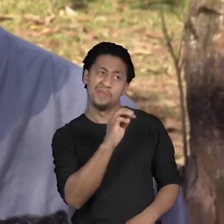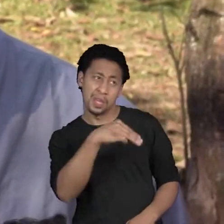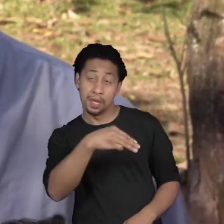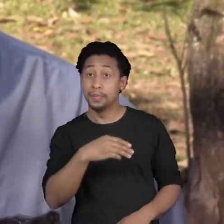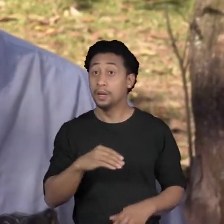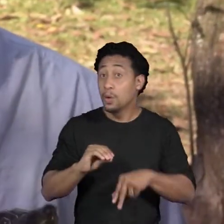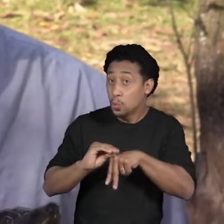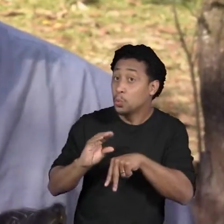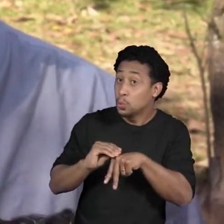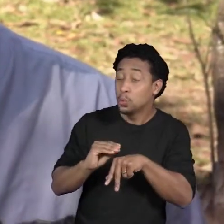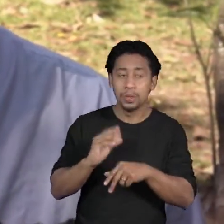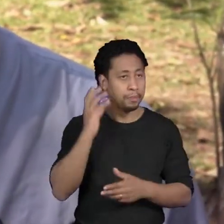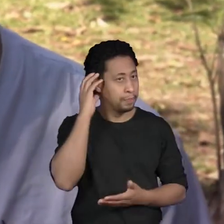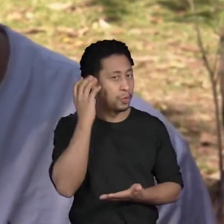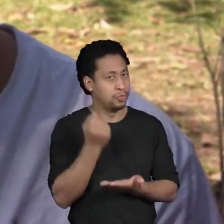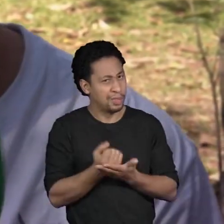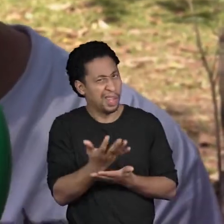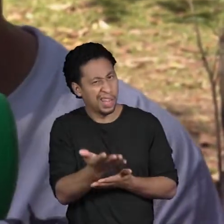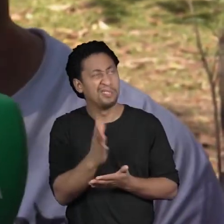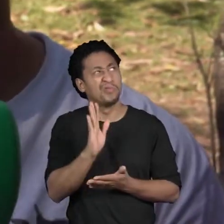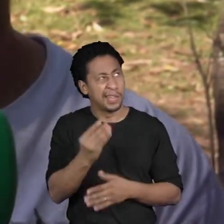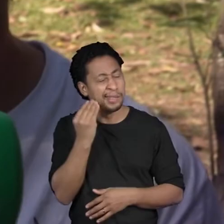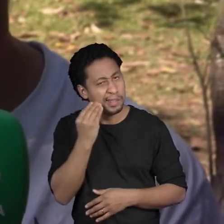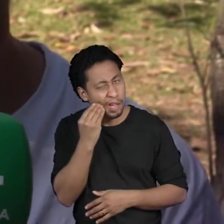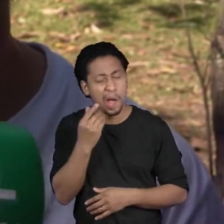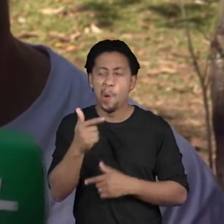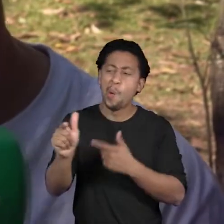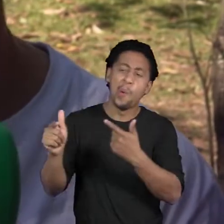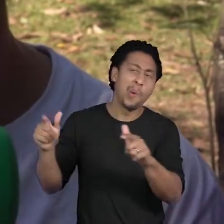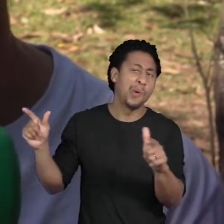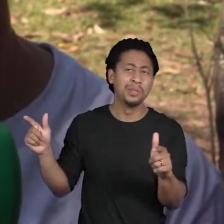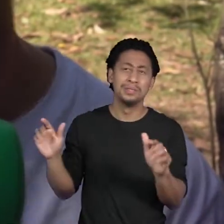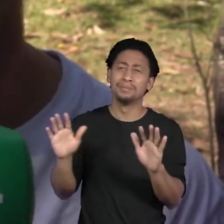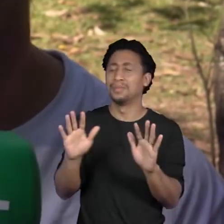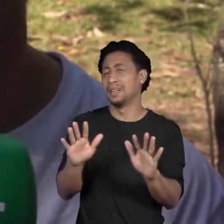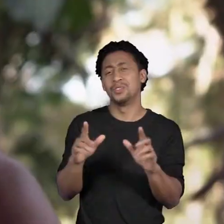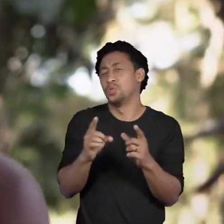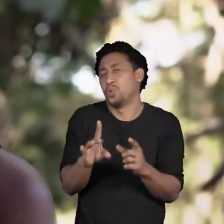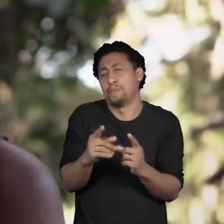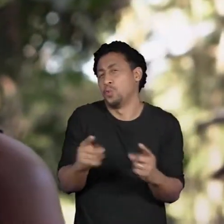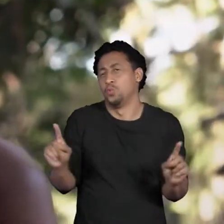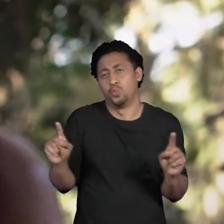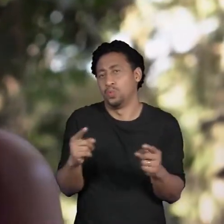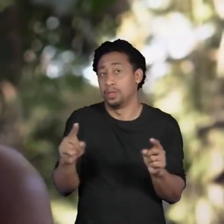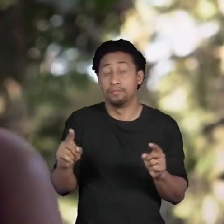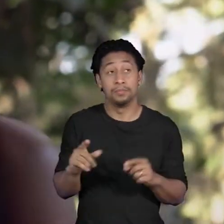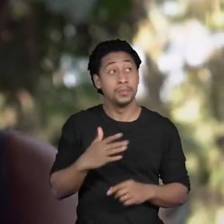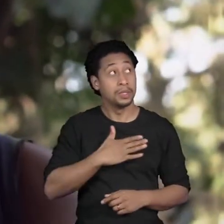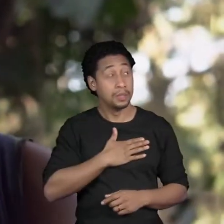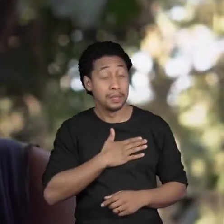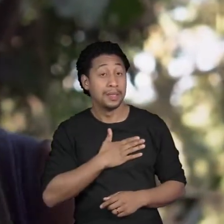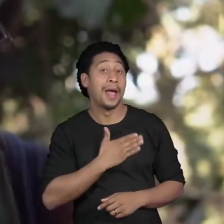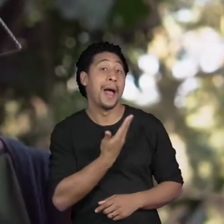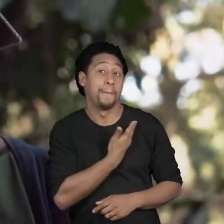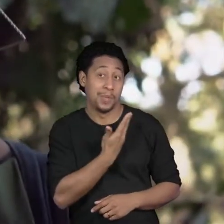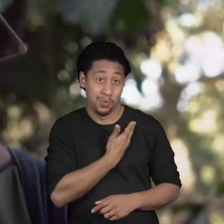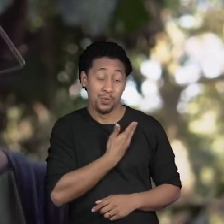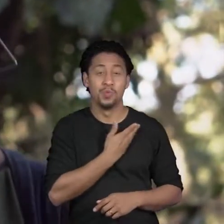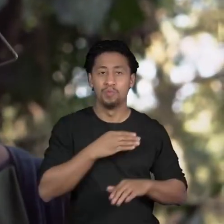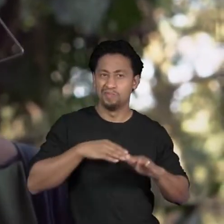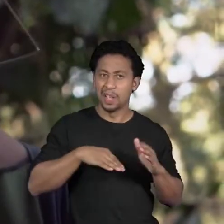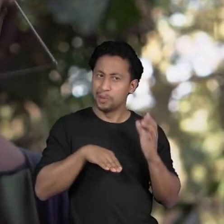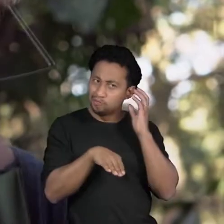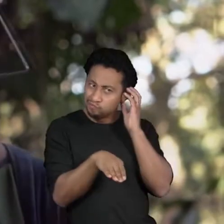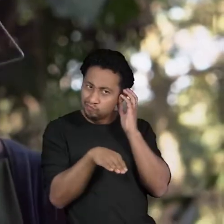ZYK 691. América, Rádio América. Eu costumo ouvir mais o CBN, né? Mas eu gosto bastante